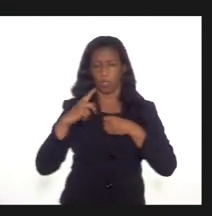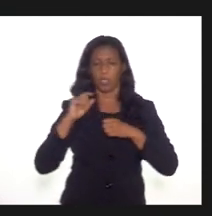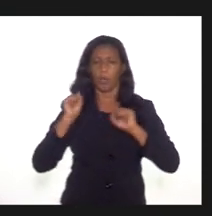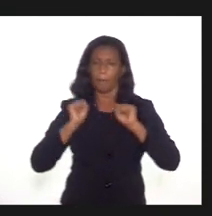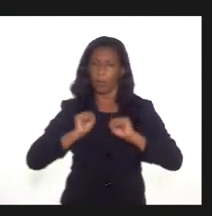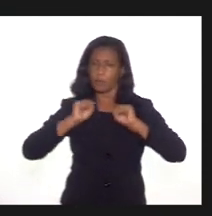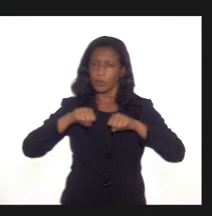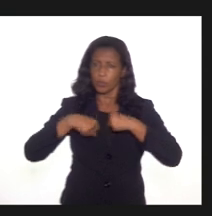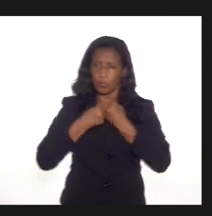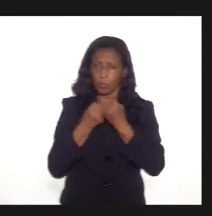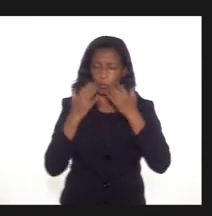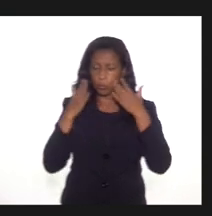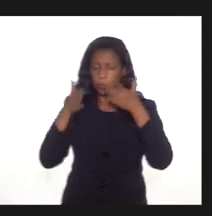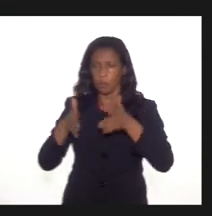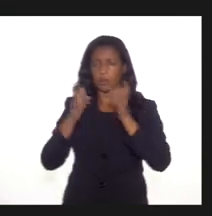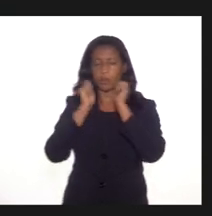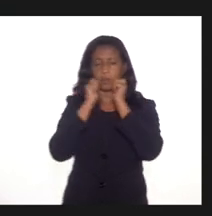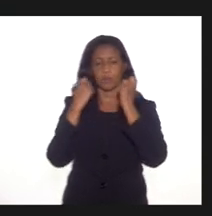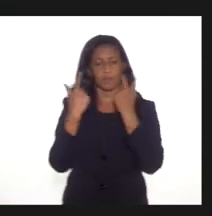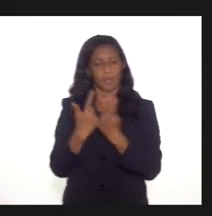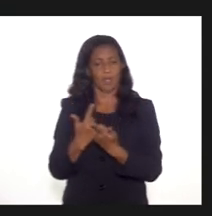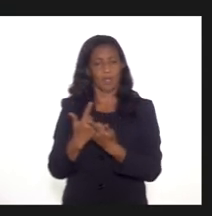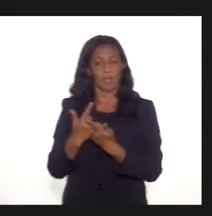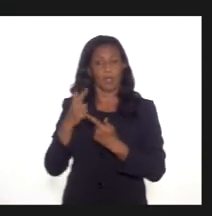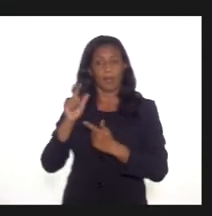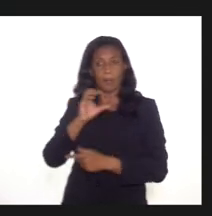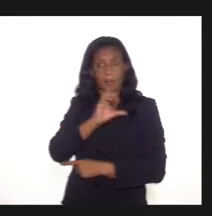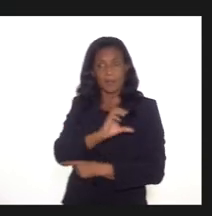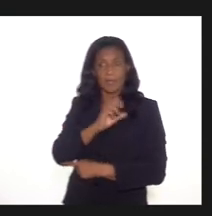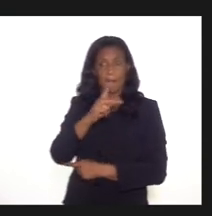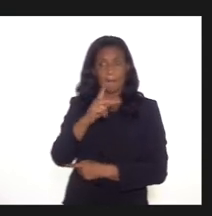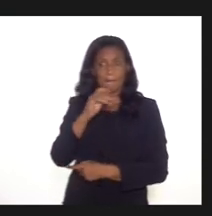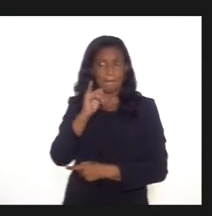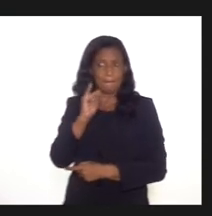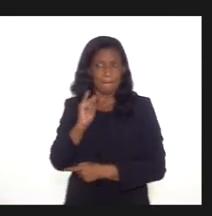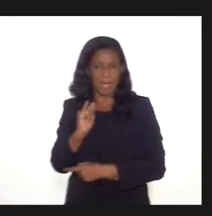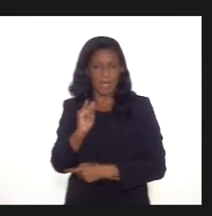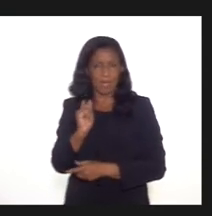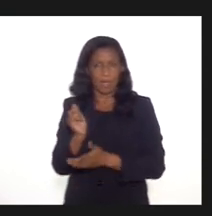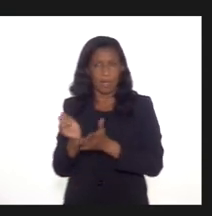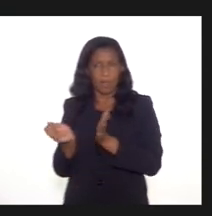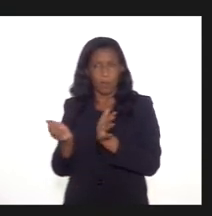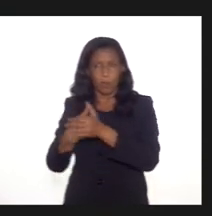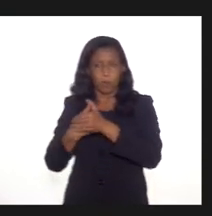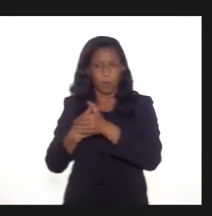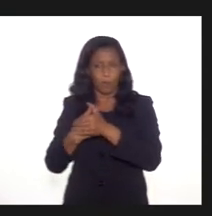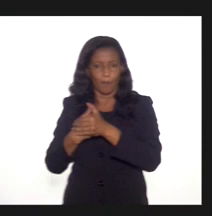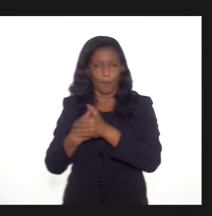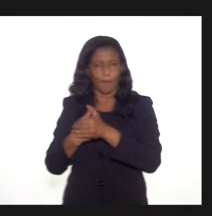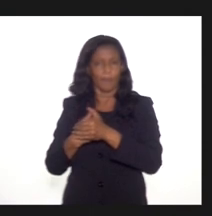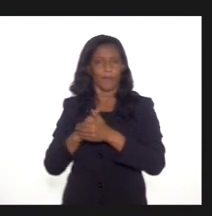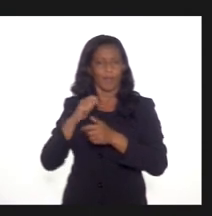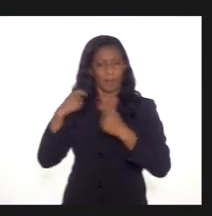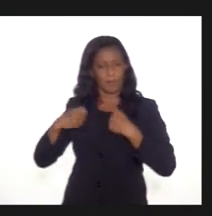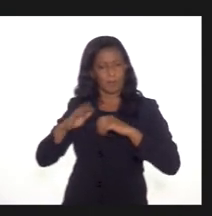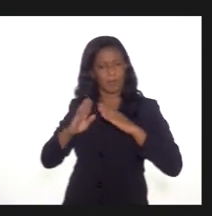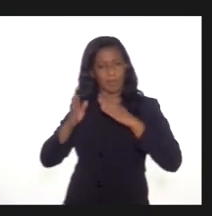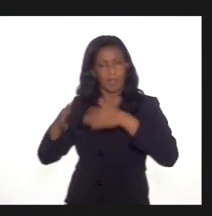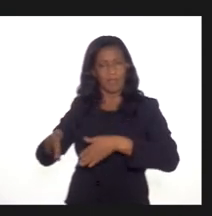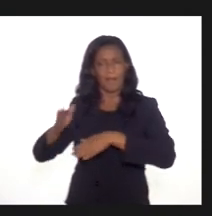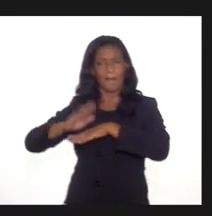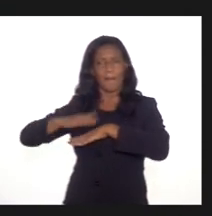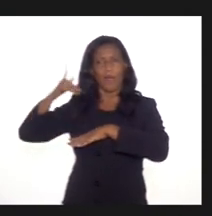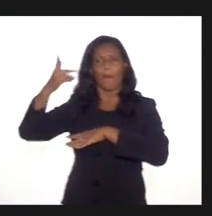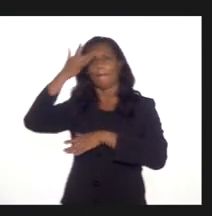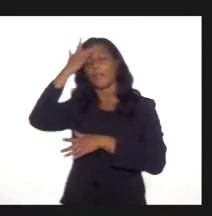um esforço concentrado da Assembleia Legislativa para uma CPI da sonegação. De fato, a gente tem que enfrentar os maiores